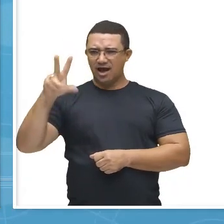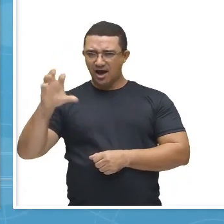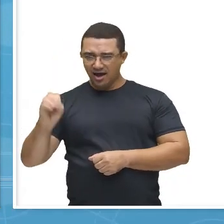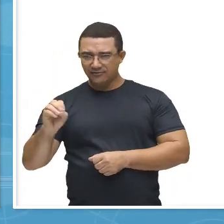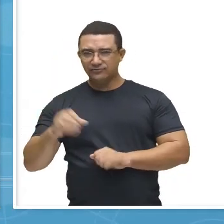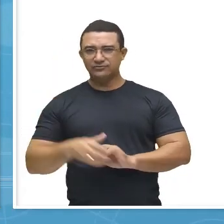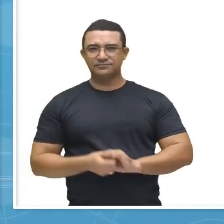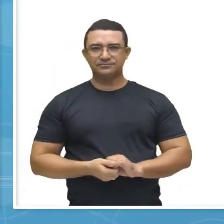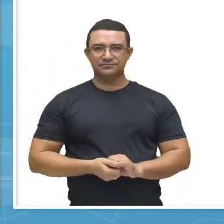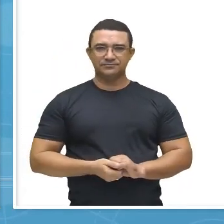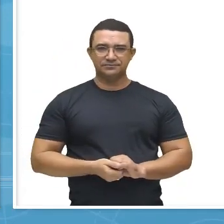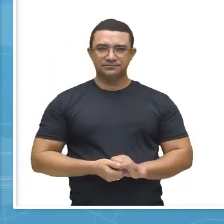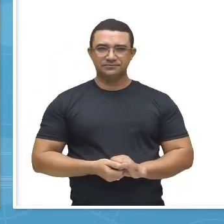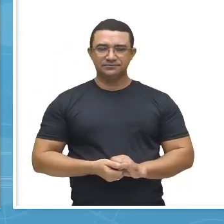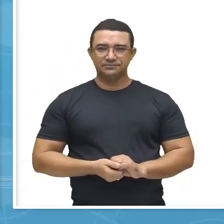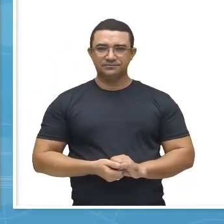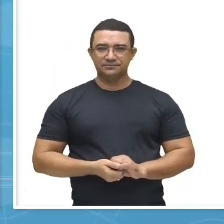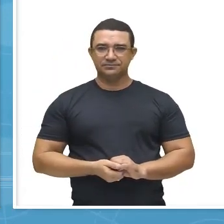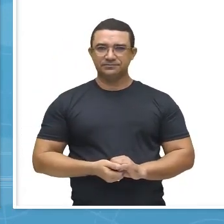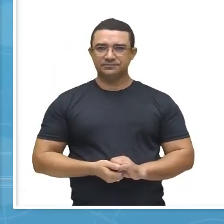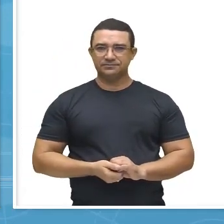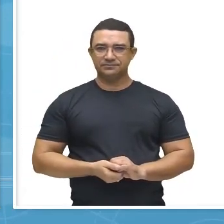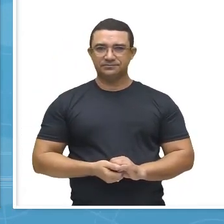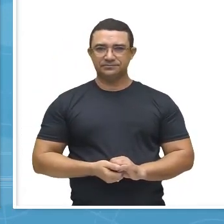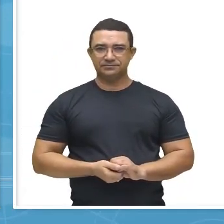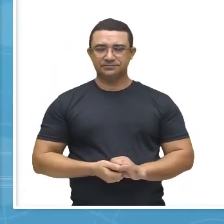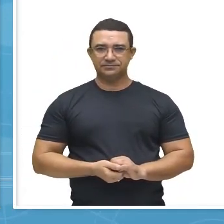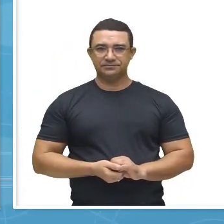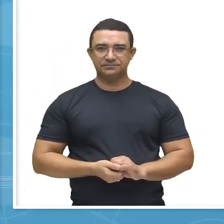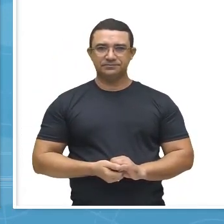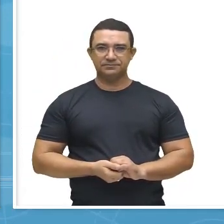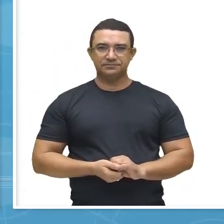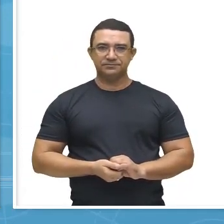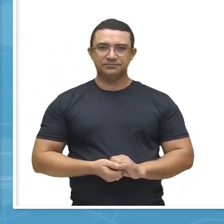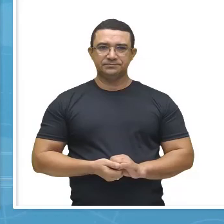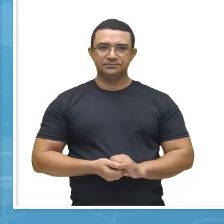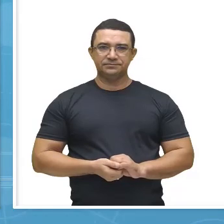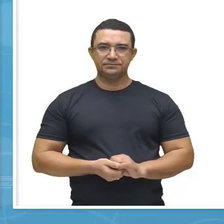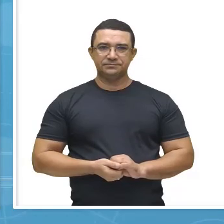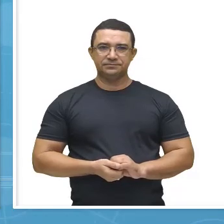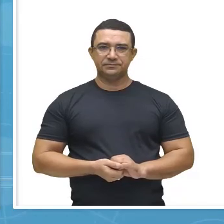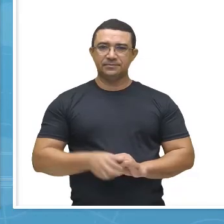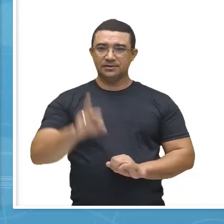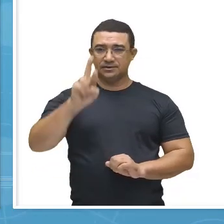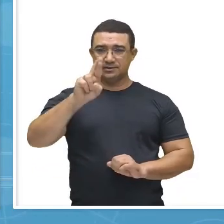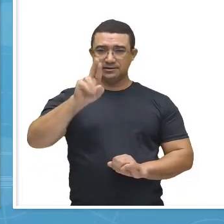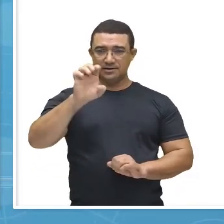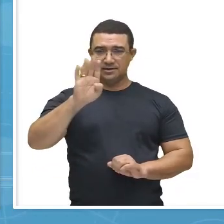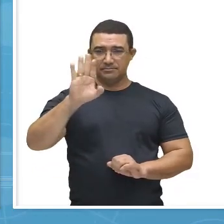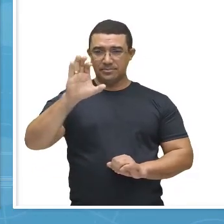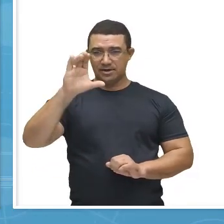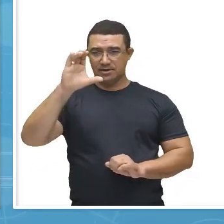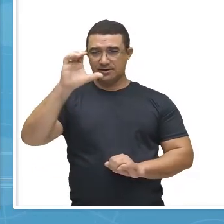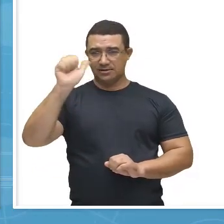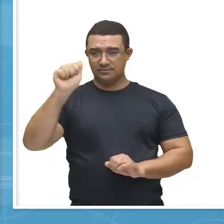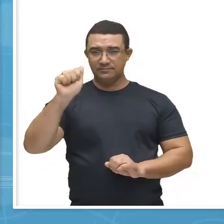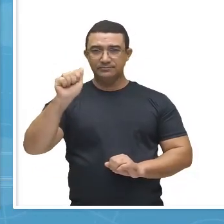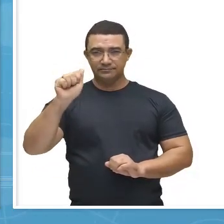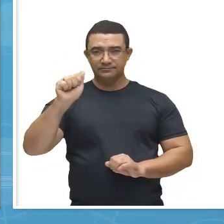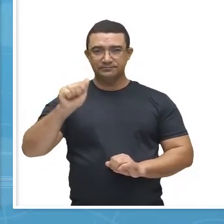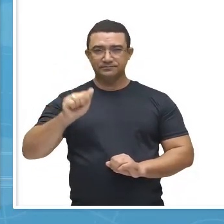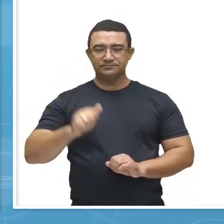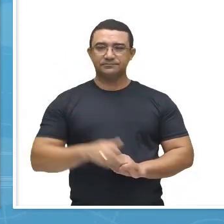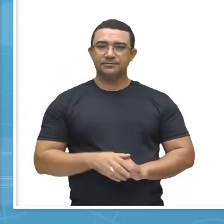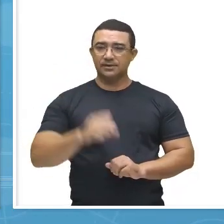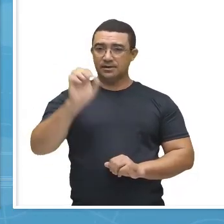Samuel, lá da Escola Cândido Mariano, da CMPM 5, né? A Rebeca Araújo, a Emily,